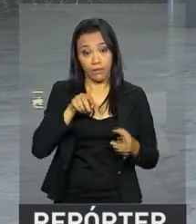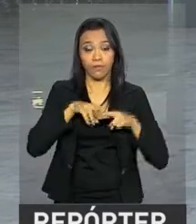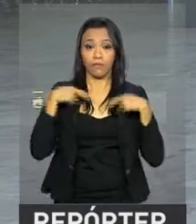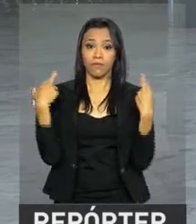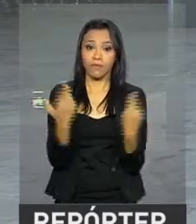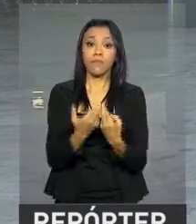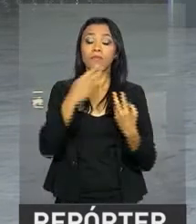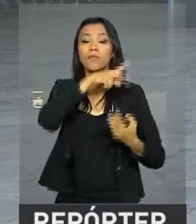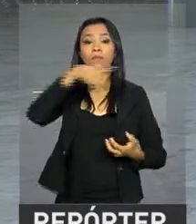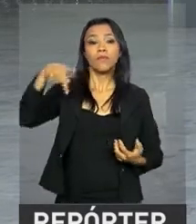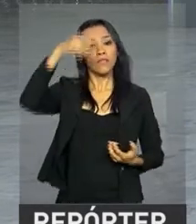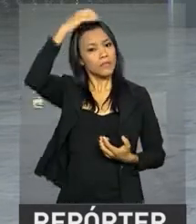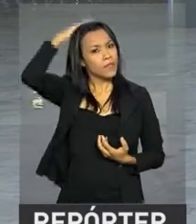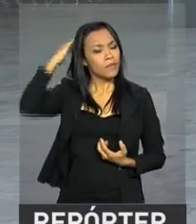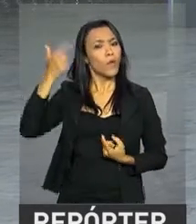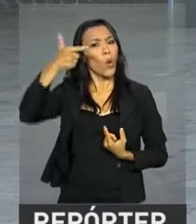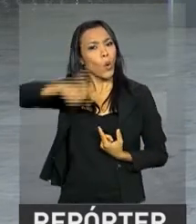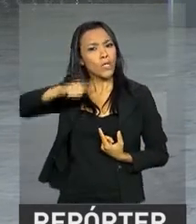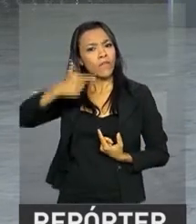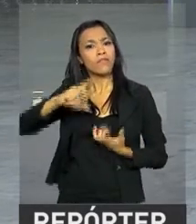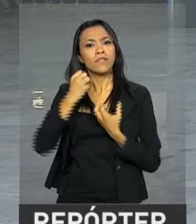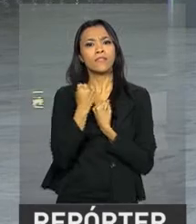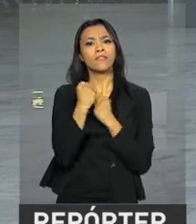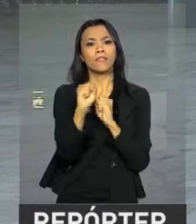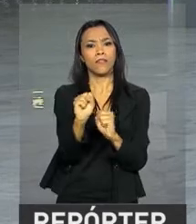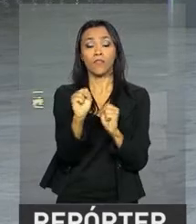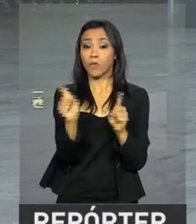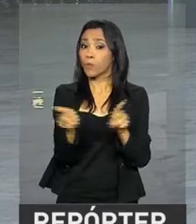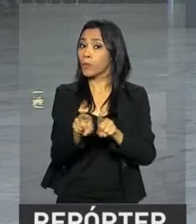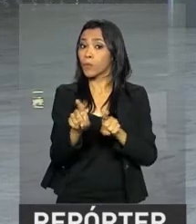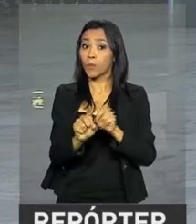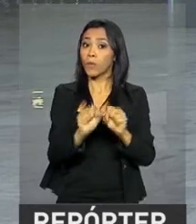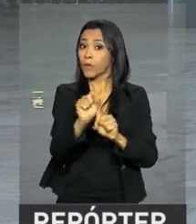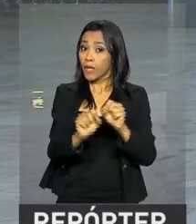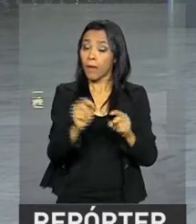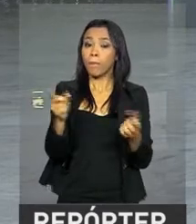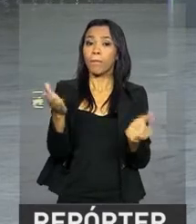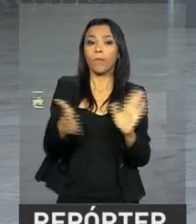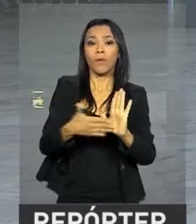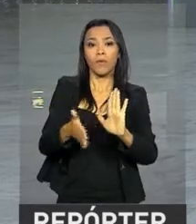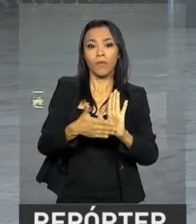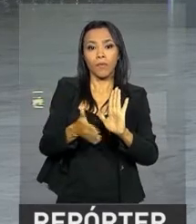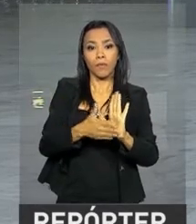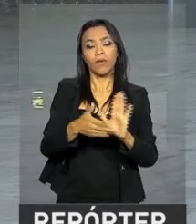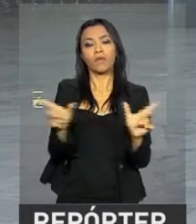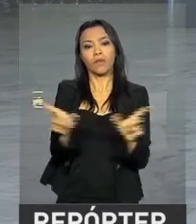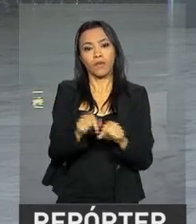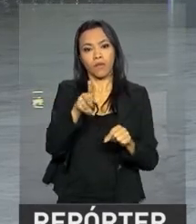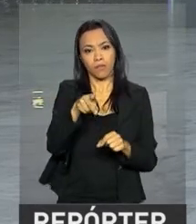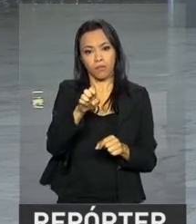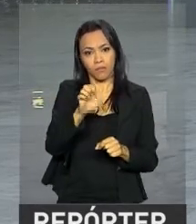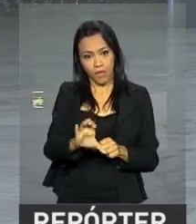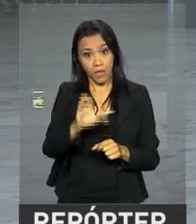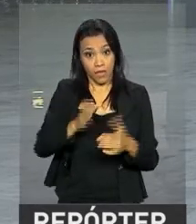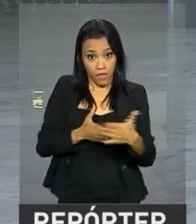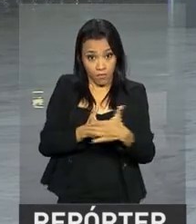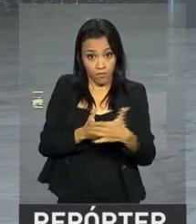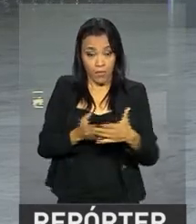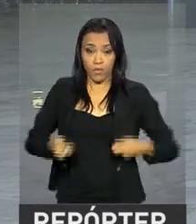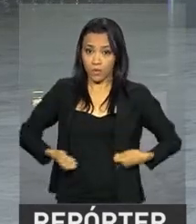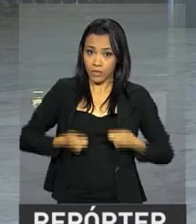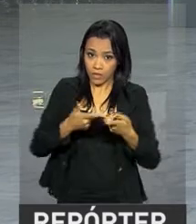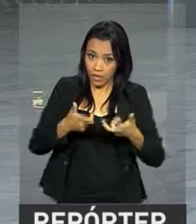michel temer defendeu mais uma vez a aprovação da proposta de emenda à constituição que fixa que estabelece um teto para o crescimento dos gastos